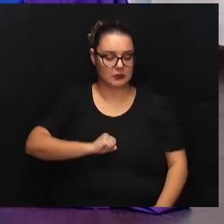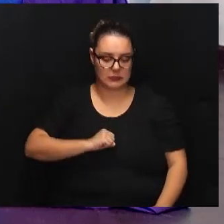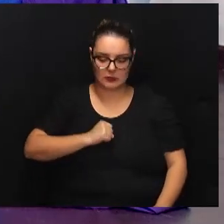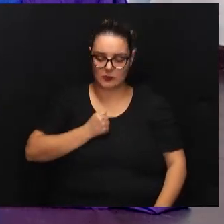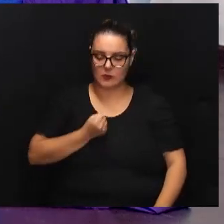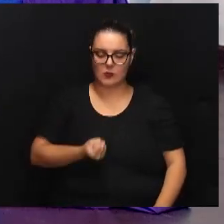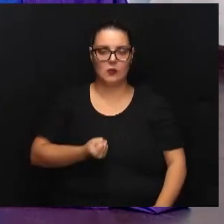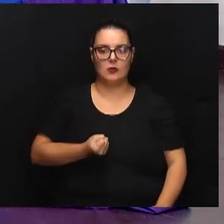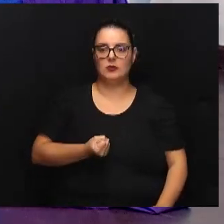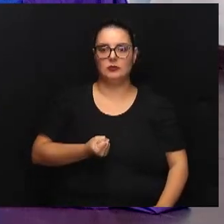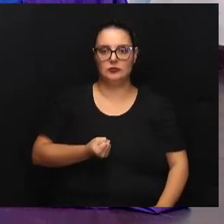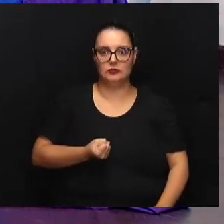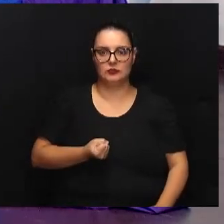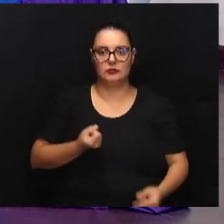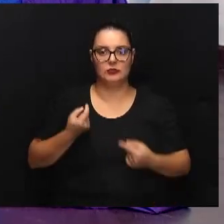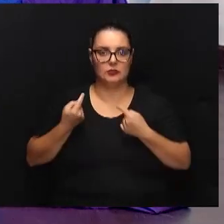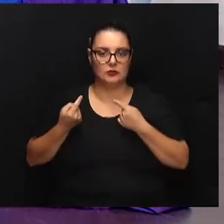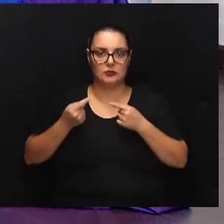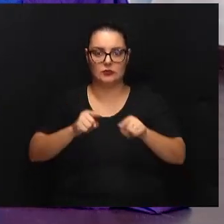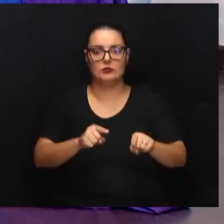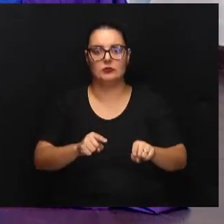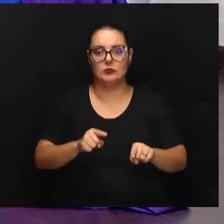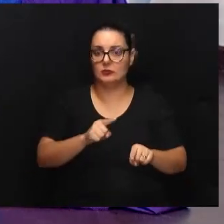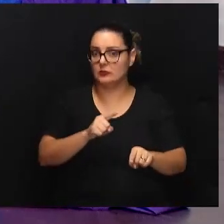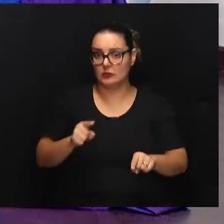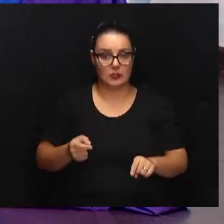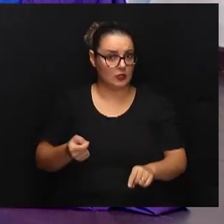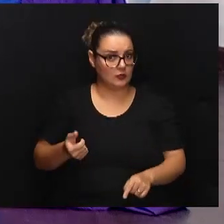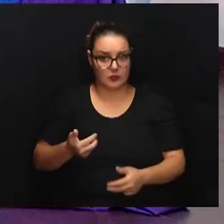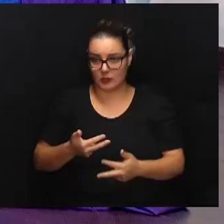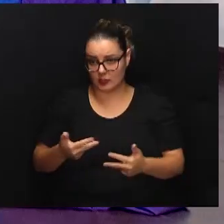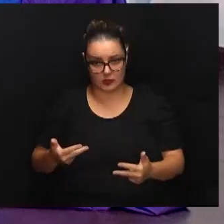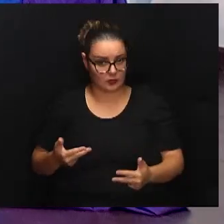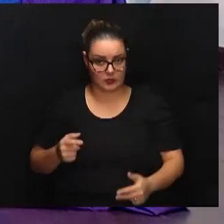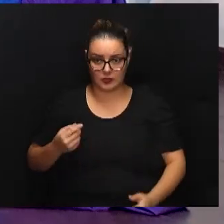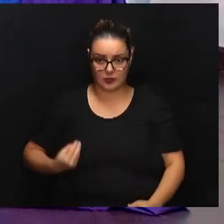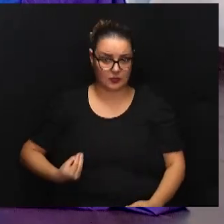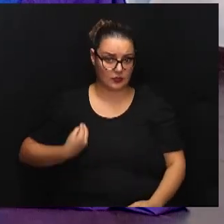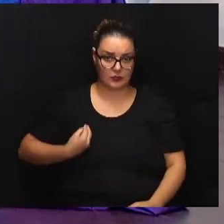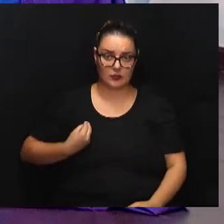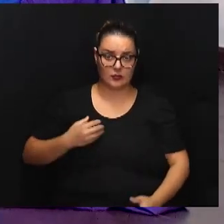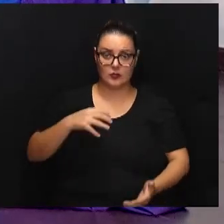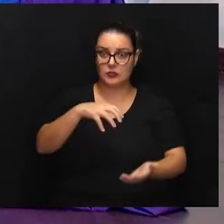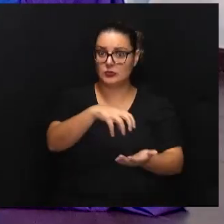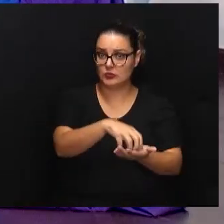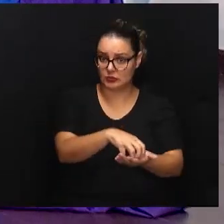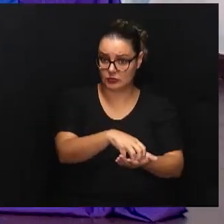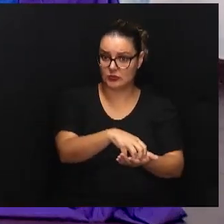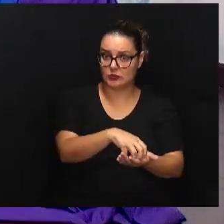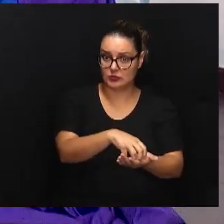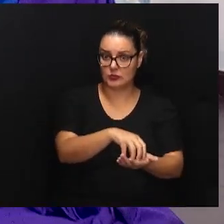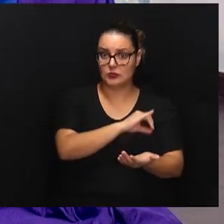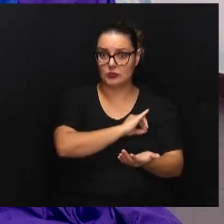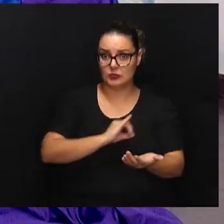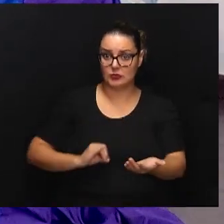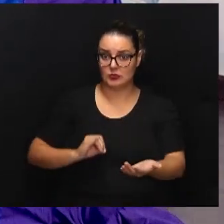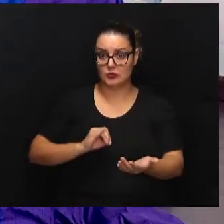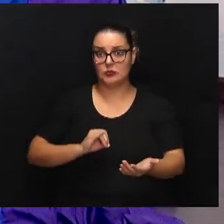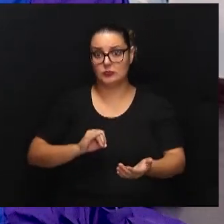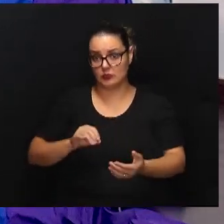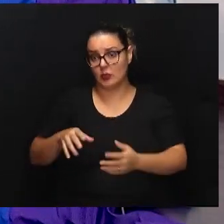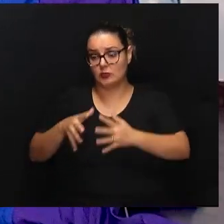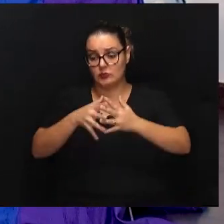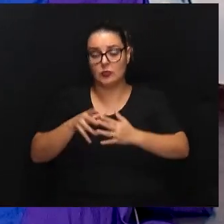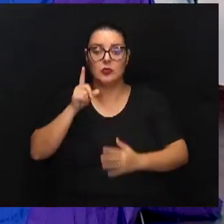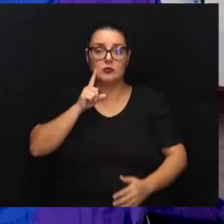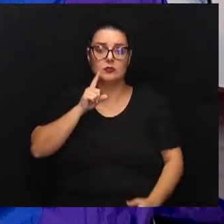é pouca coisa o que a gente está vivendo, por exemplo, no centro do imperialismo norte-americano, nos Estados Unidos, as pessoas trans serem perseguidas